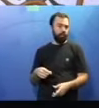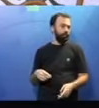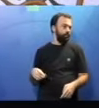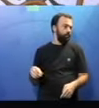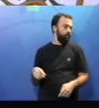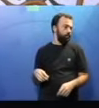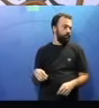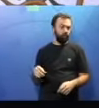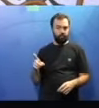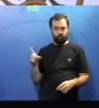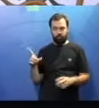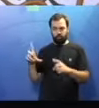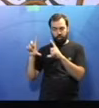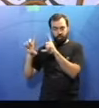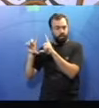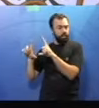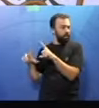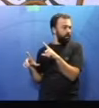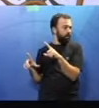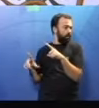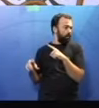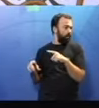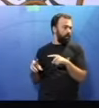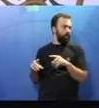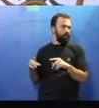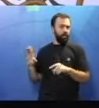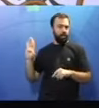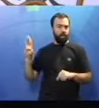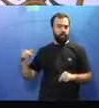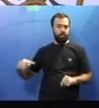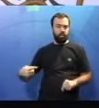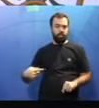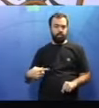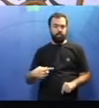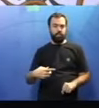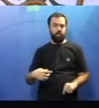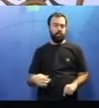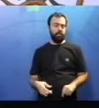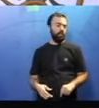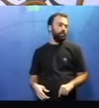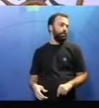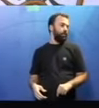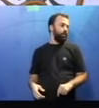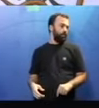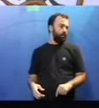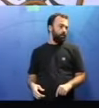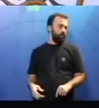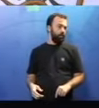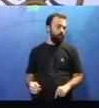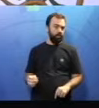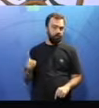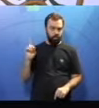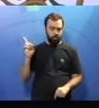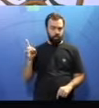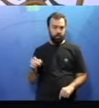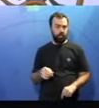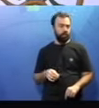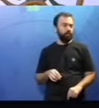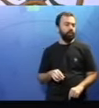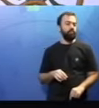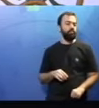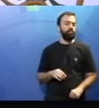aqui também uma micrografia de uma bactéria, a salmonela, que é desse grupo aqui dos